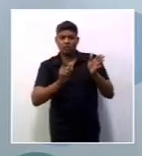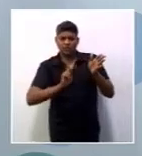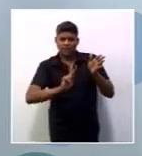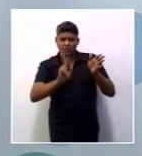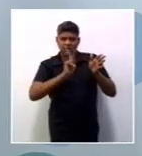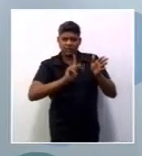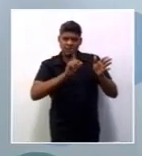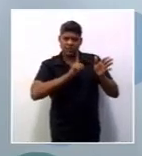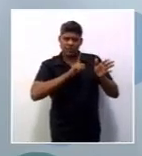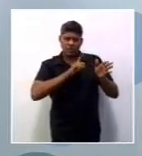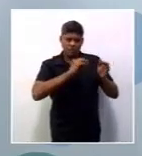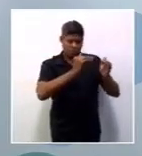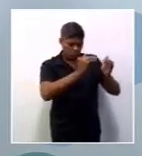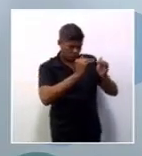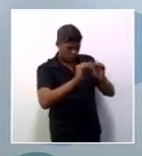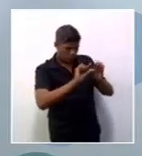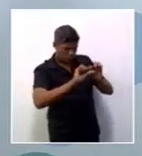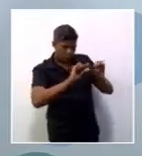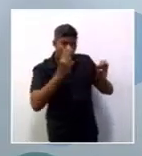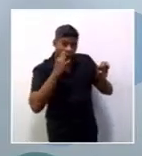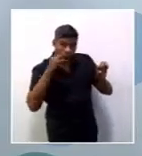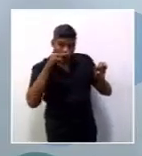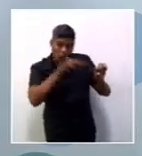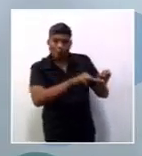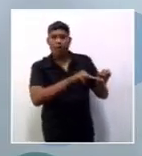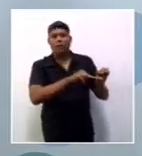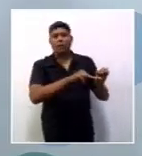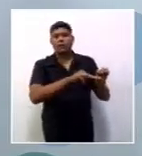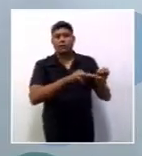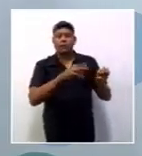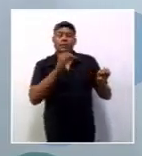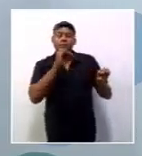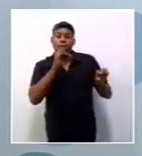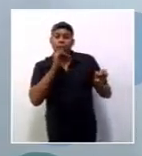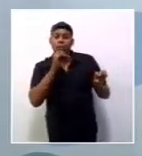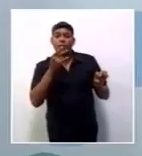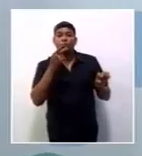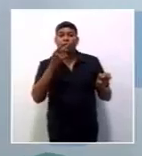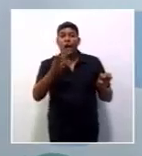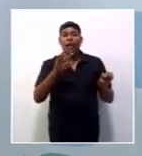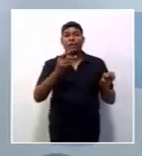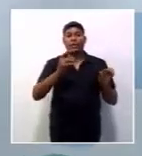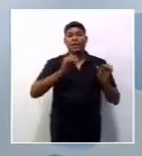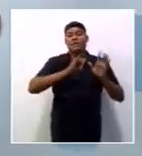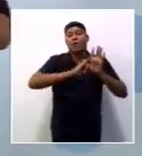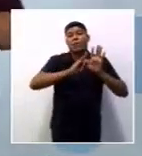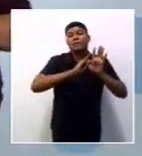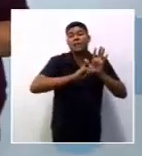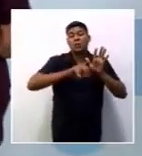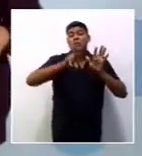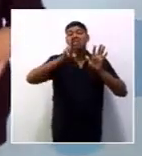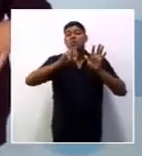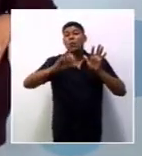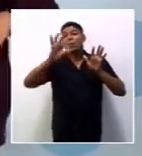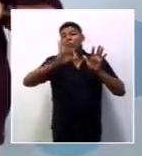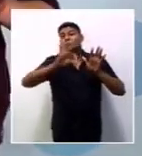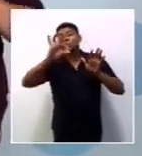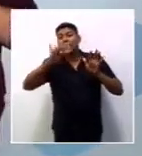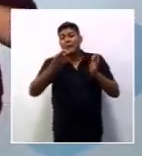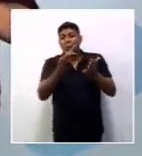rodapé tem a fonte. É bom dar uma olhada. Porque ali, por exemplo, quando eles falam dados, 50% da população fez